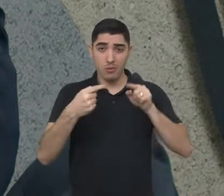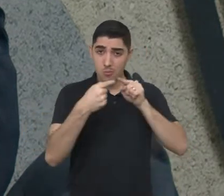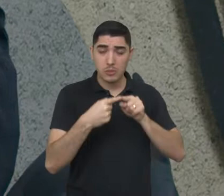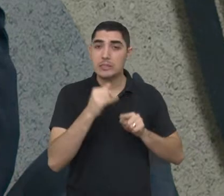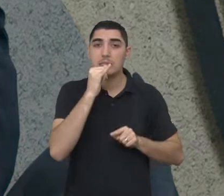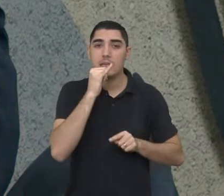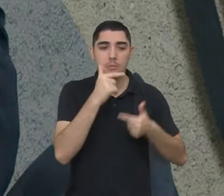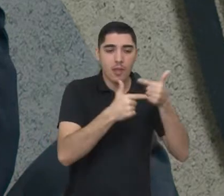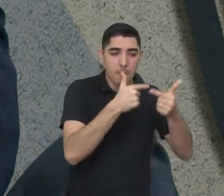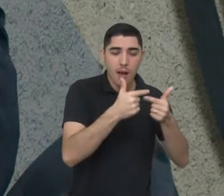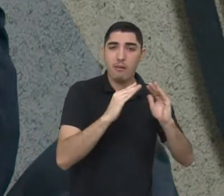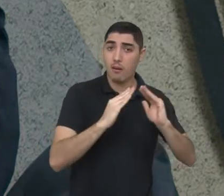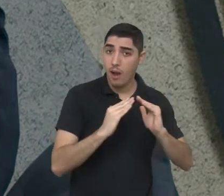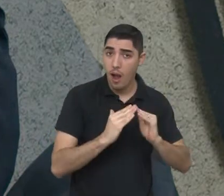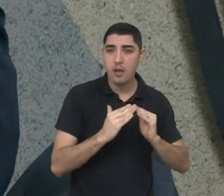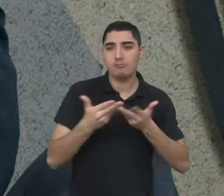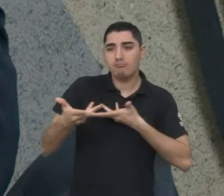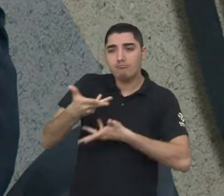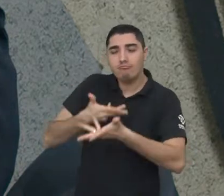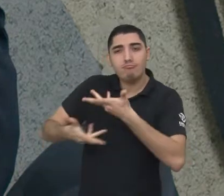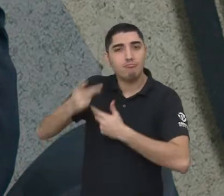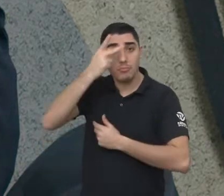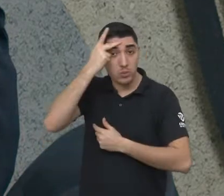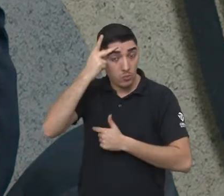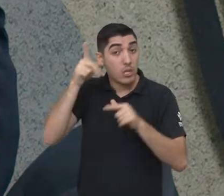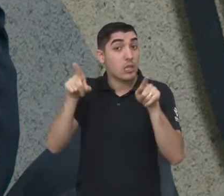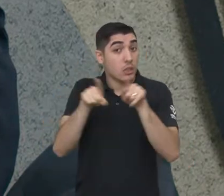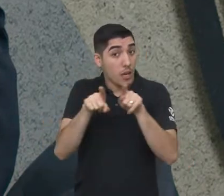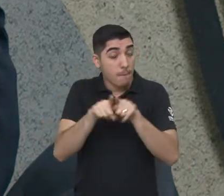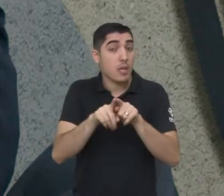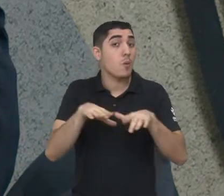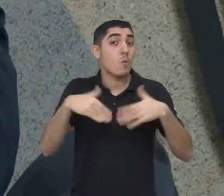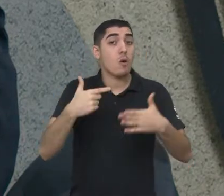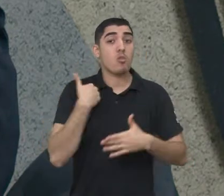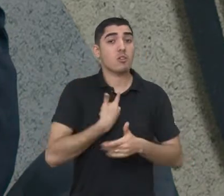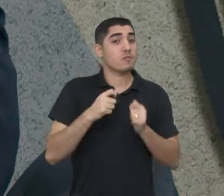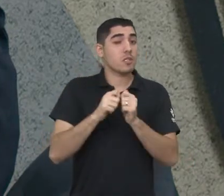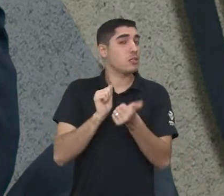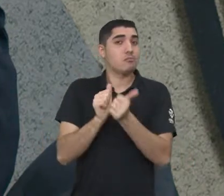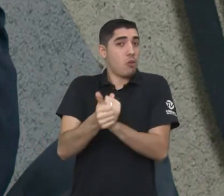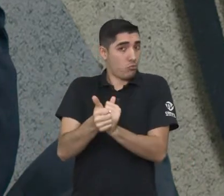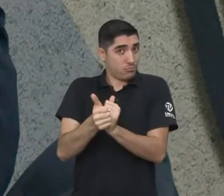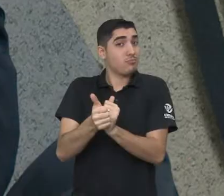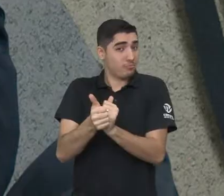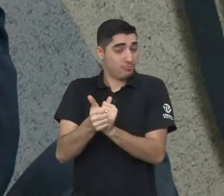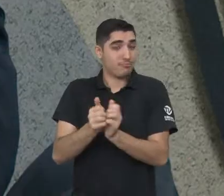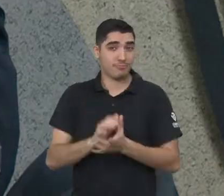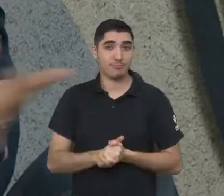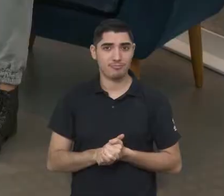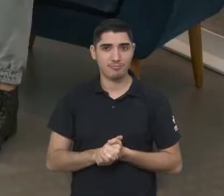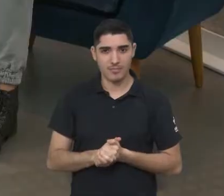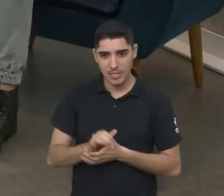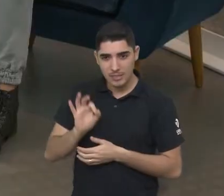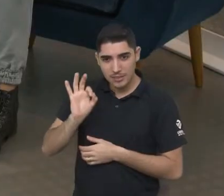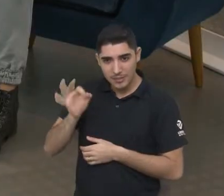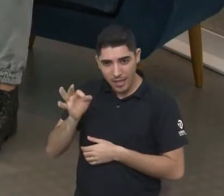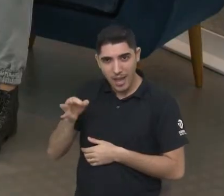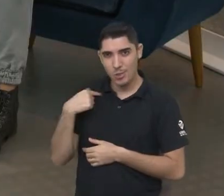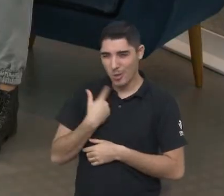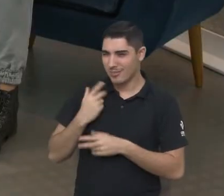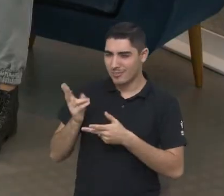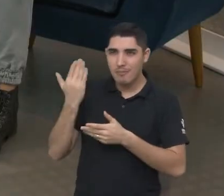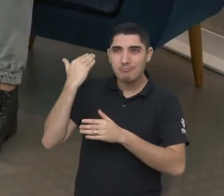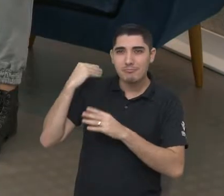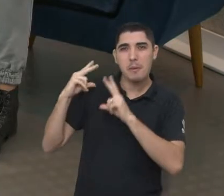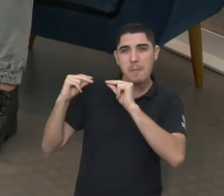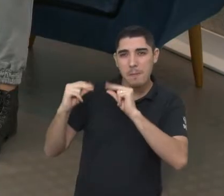No trabalho, em casa, nas nossas relações e até mesmo quando praticamos algum esporte. Não é o que a gente